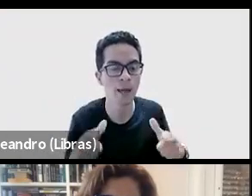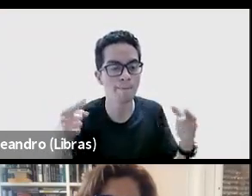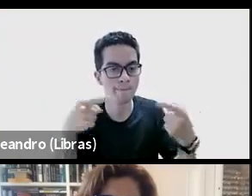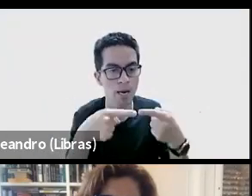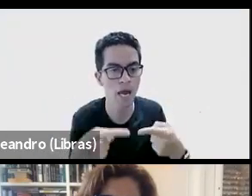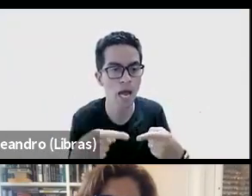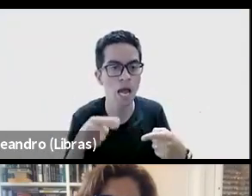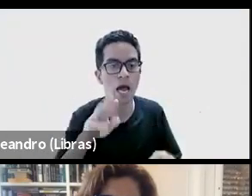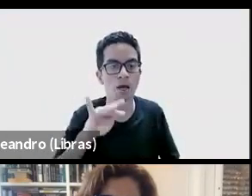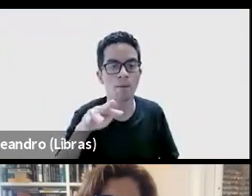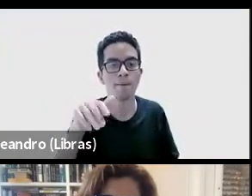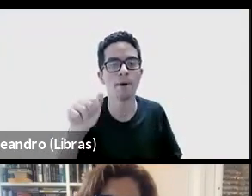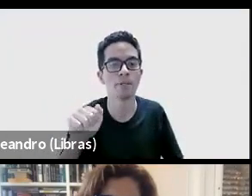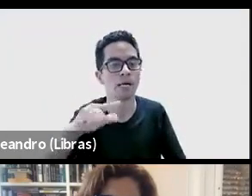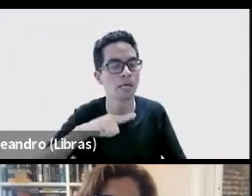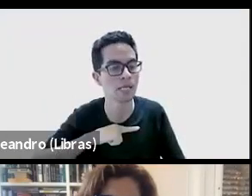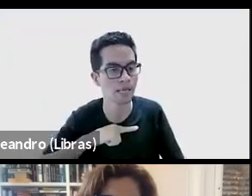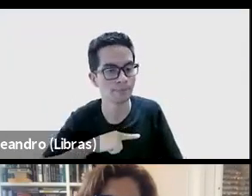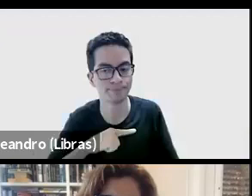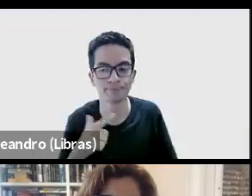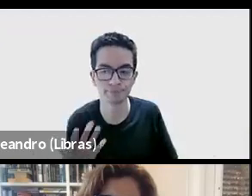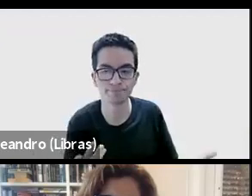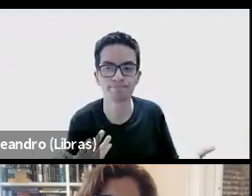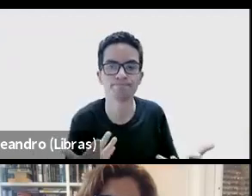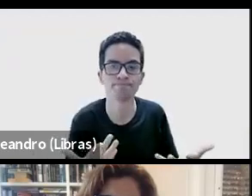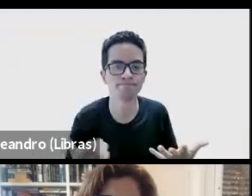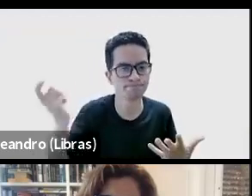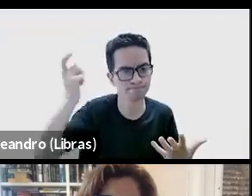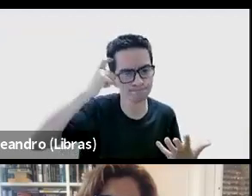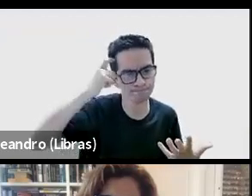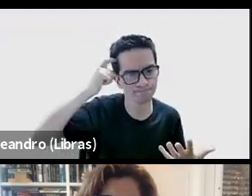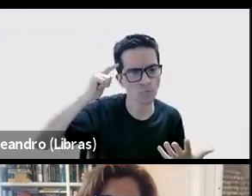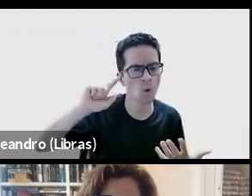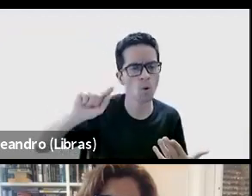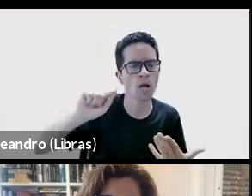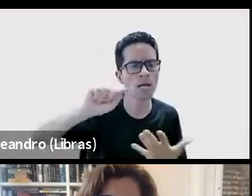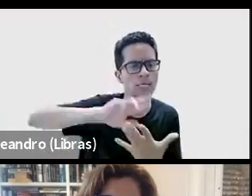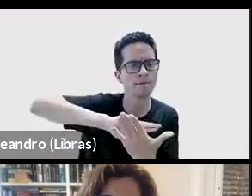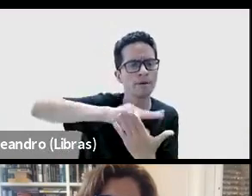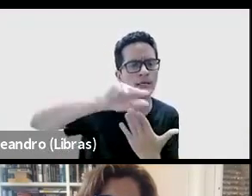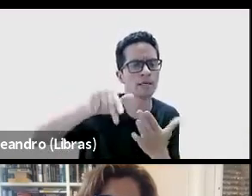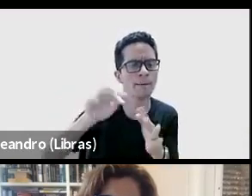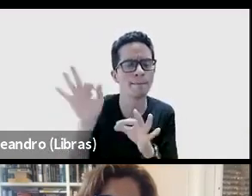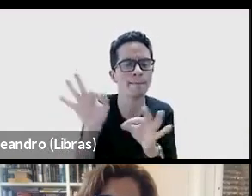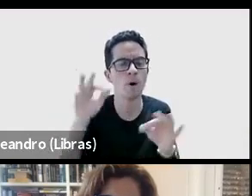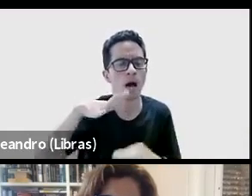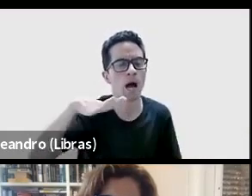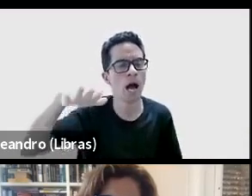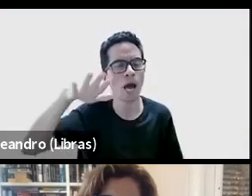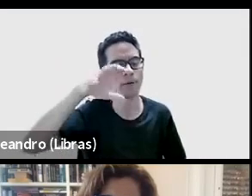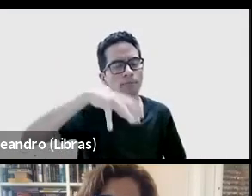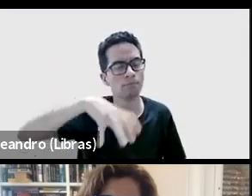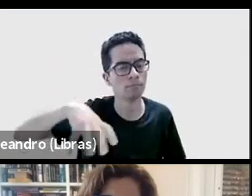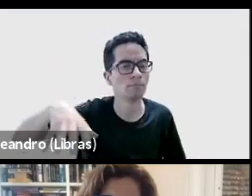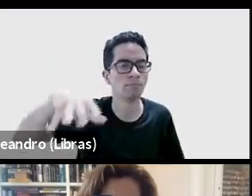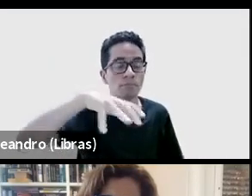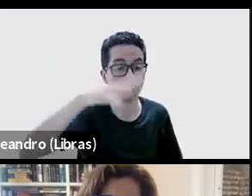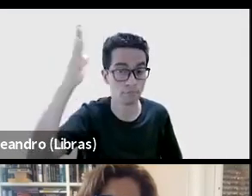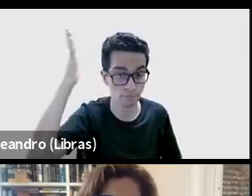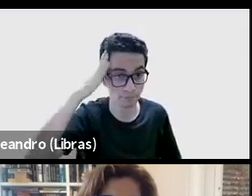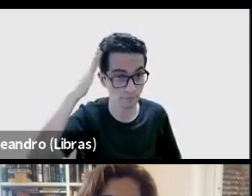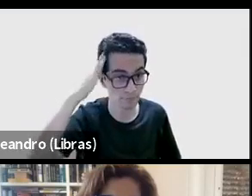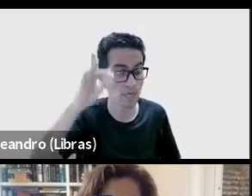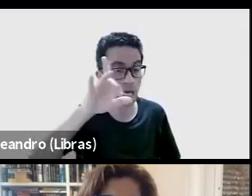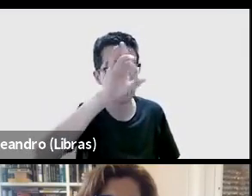de antropologia linguística. Então, é um pouco diferente a configuração também dos campos disciplinares, né, em